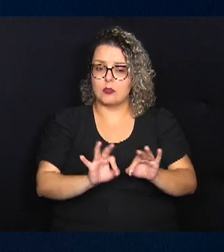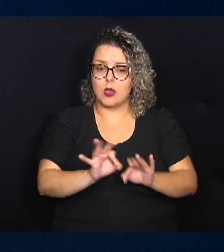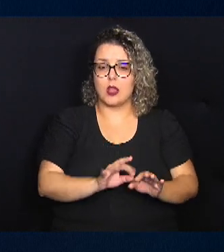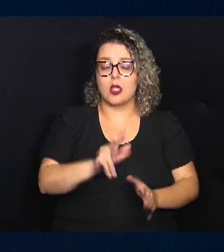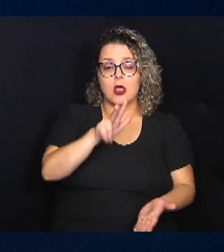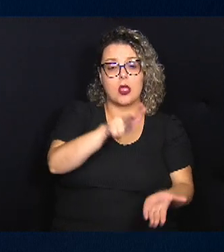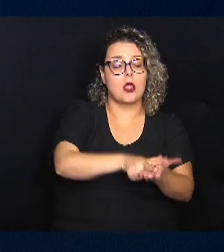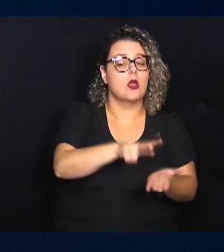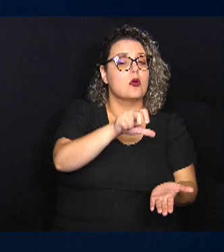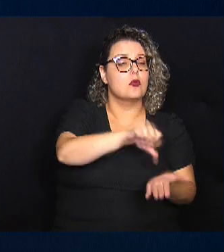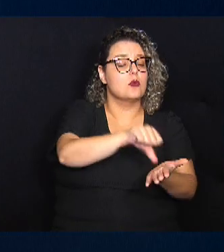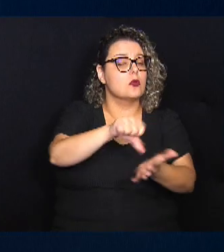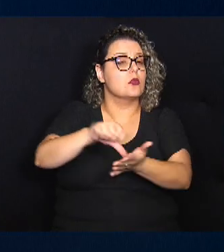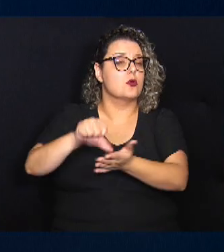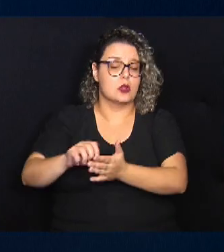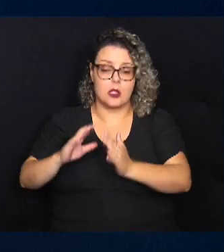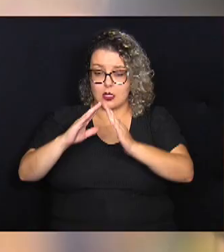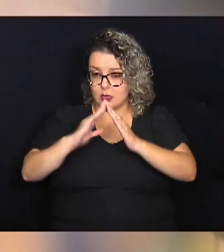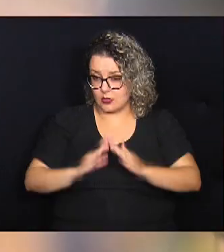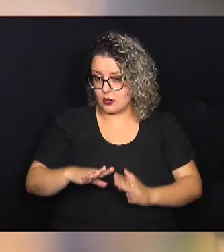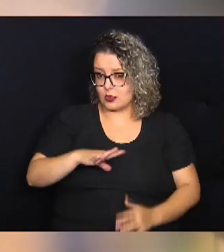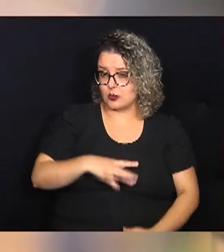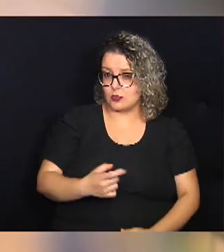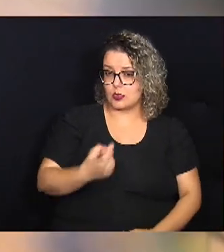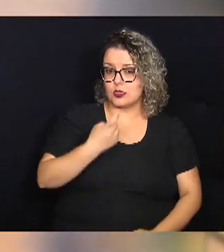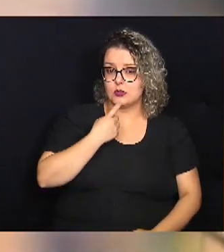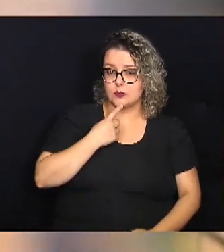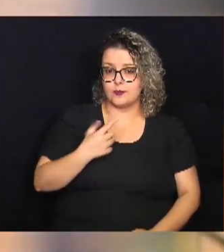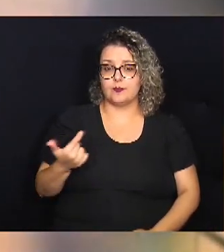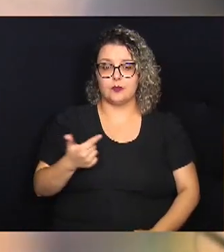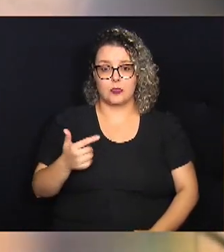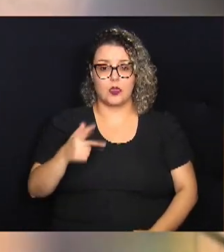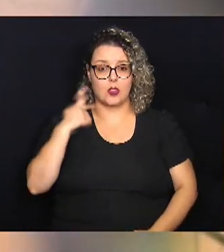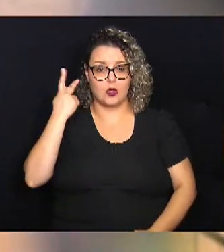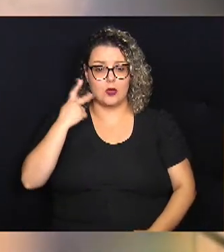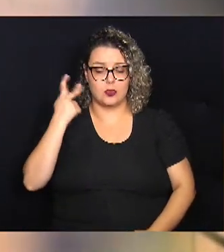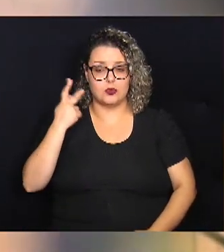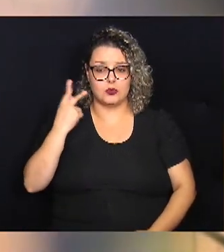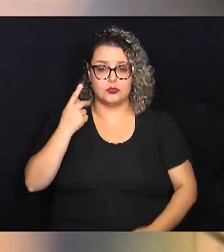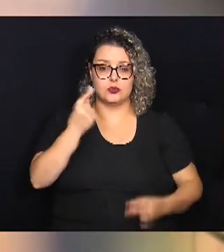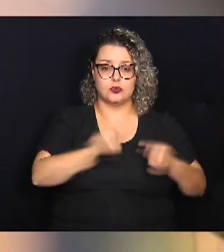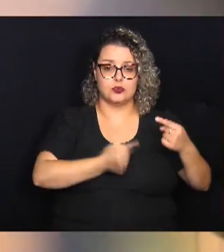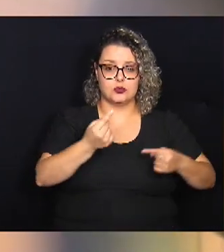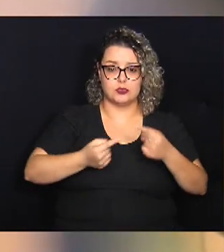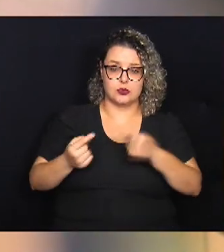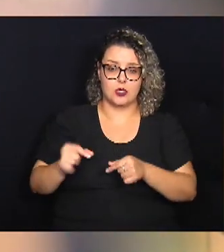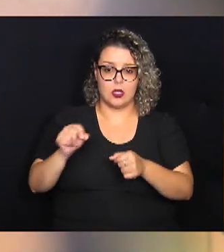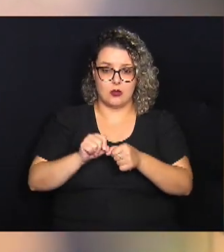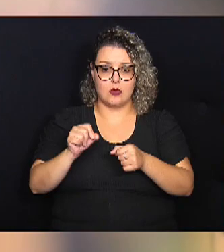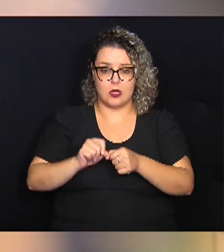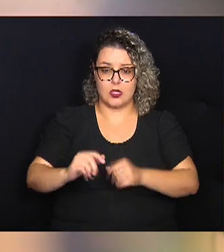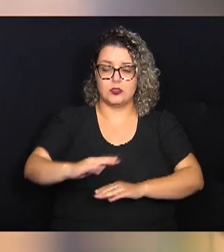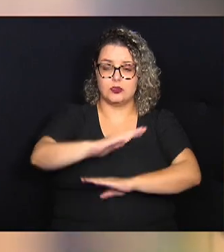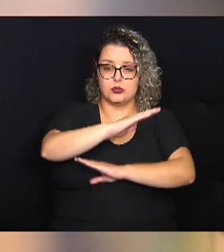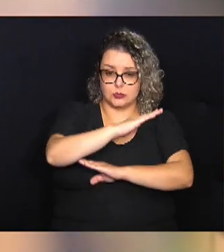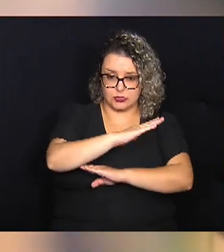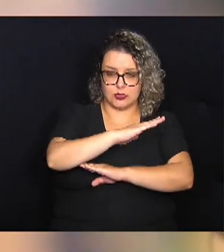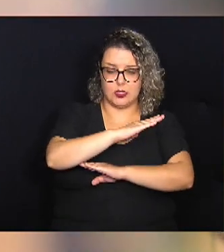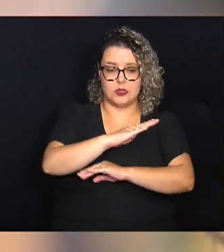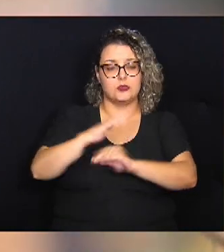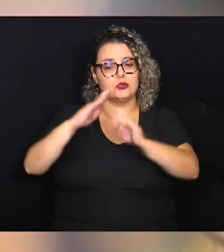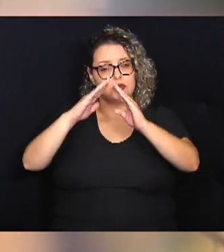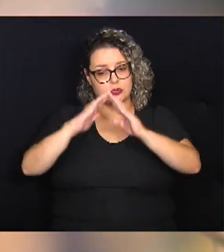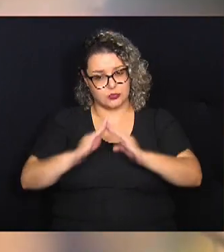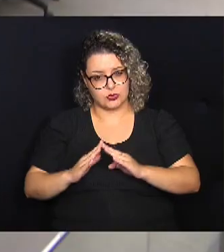de unidades habitacionais no município. Segundo o vereador, durante um debate realizado na Câmara sobre habitação